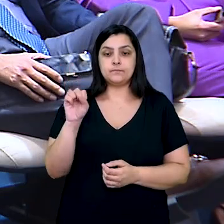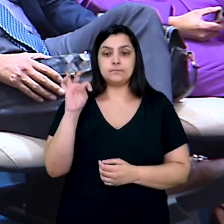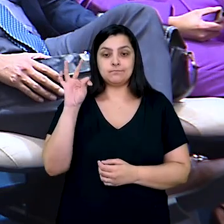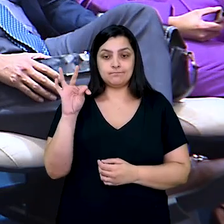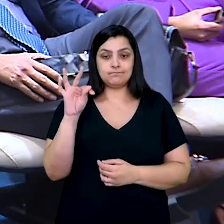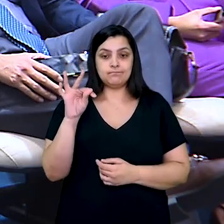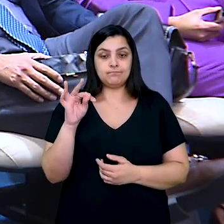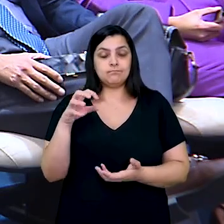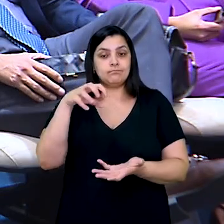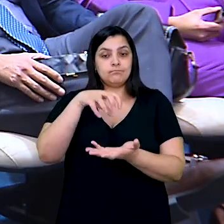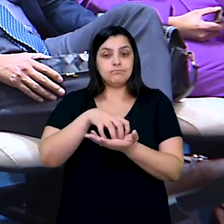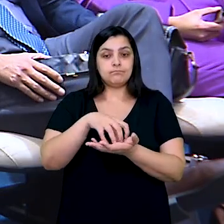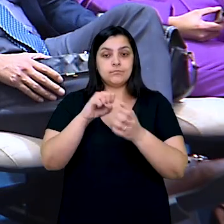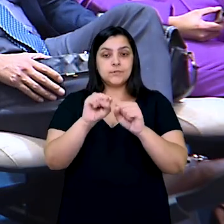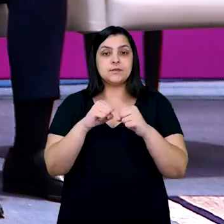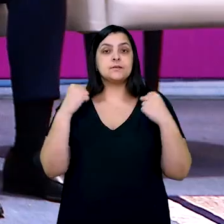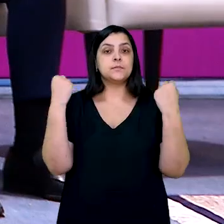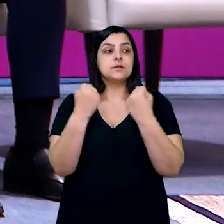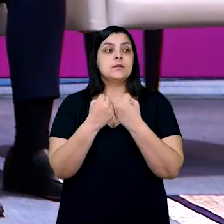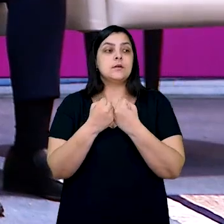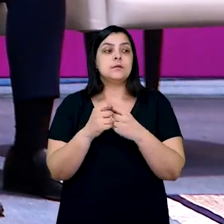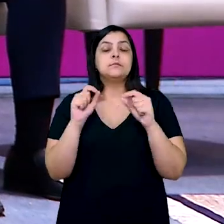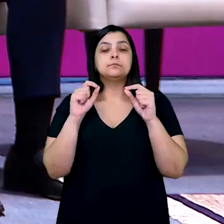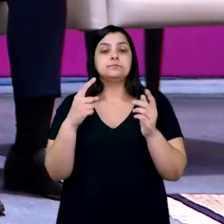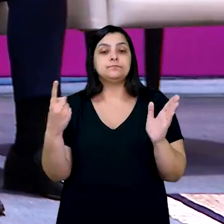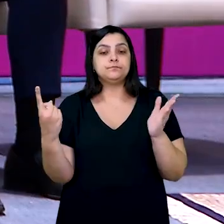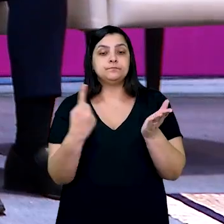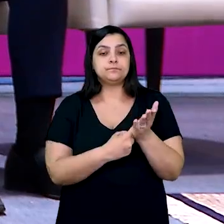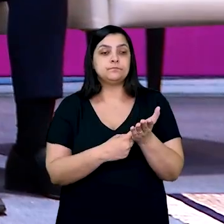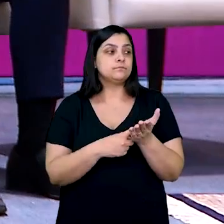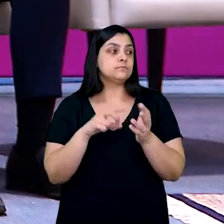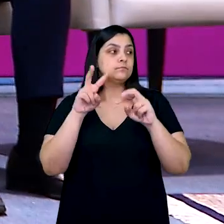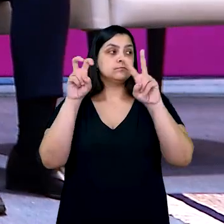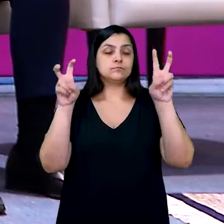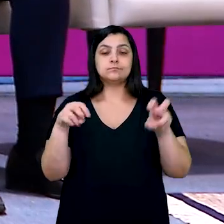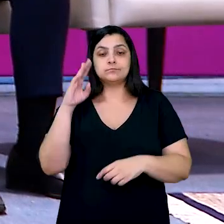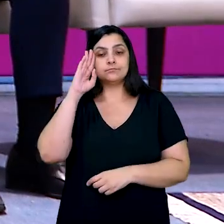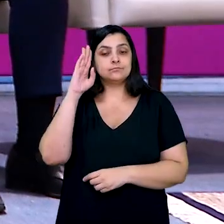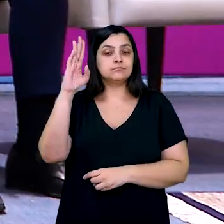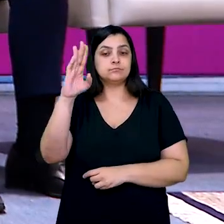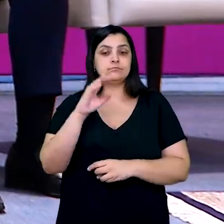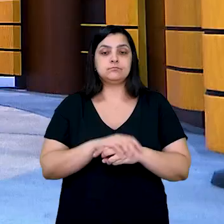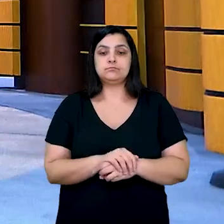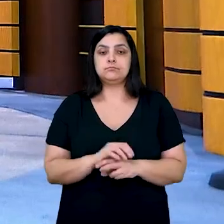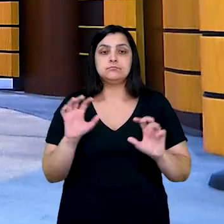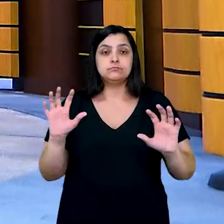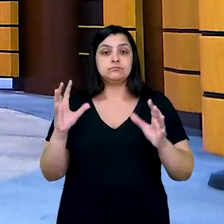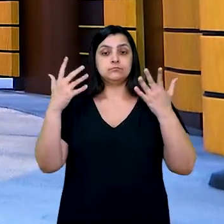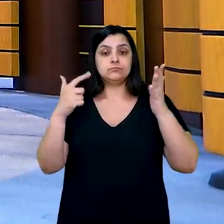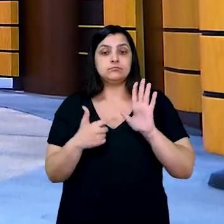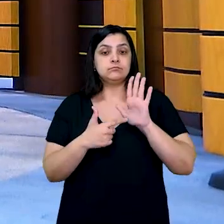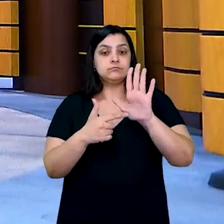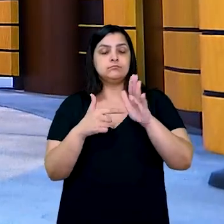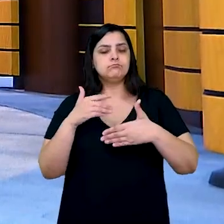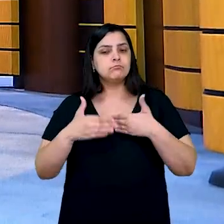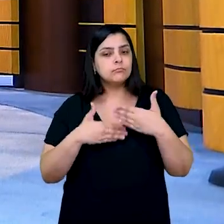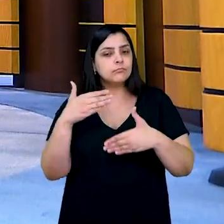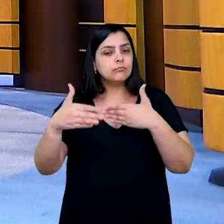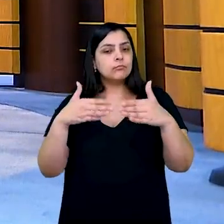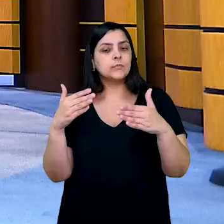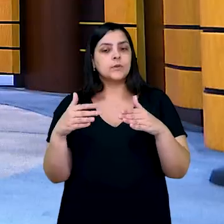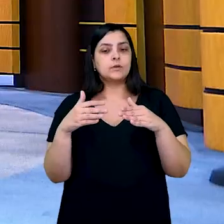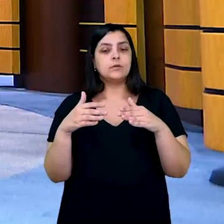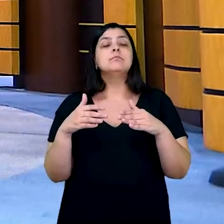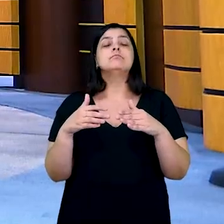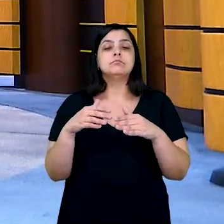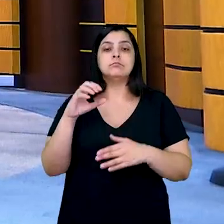Tribunal Superior do Trabalho sediou um seminário em que o pacto era a temática central. No evento foram apresentados